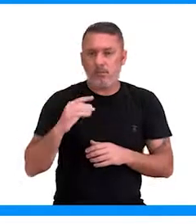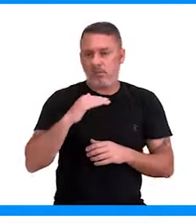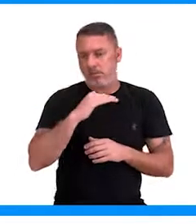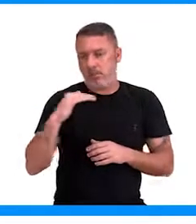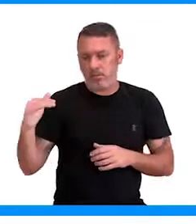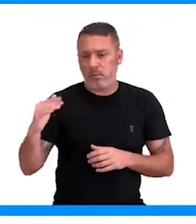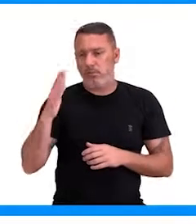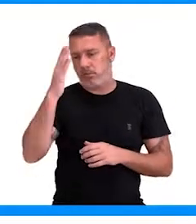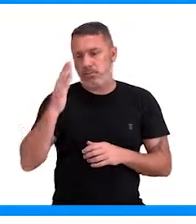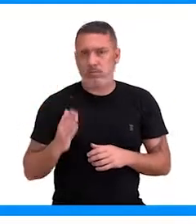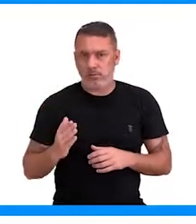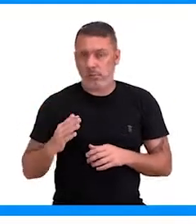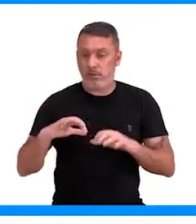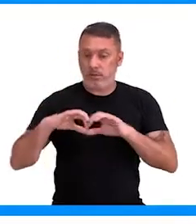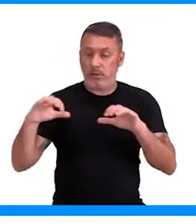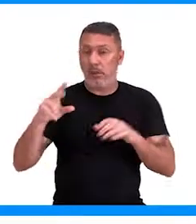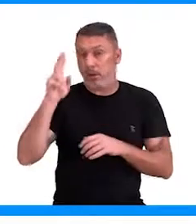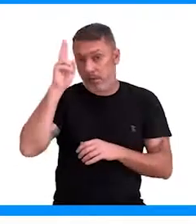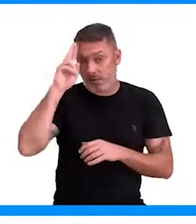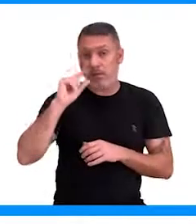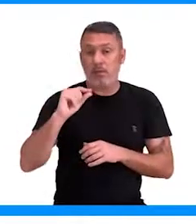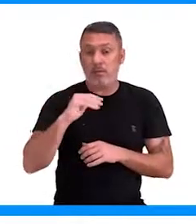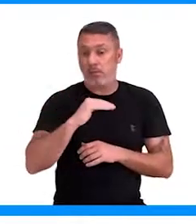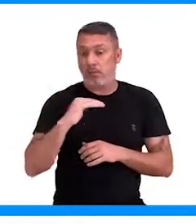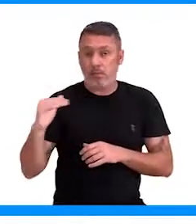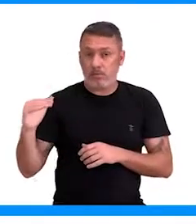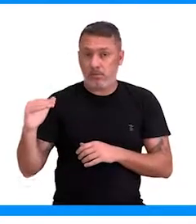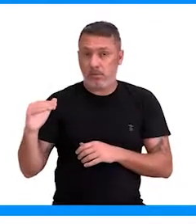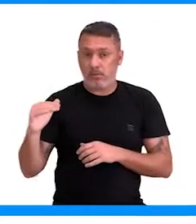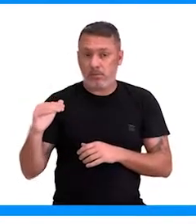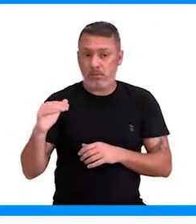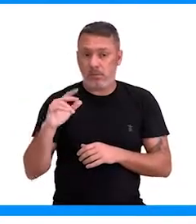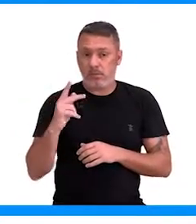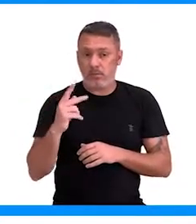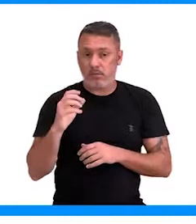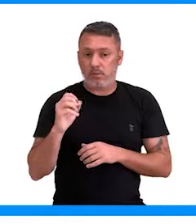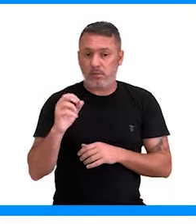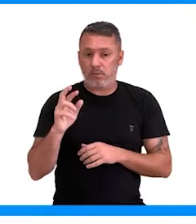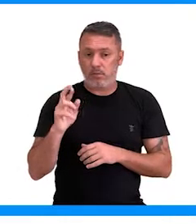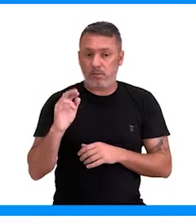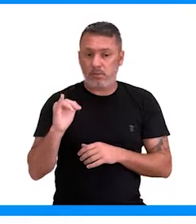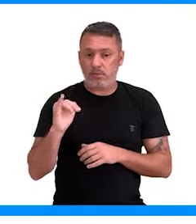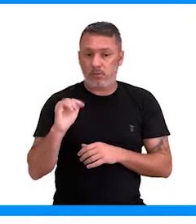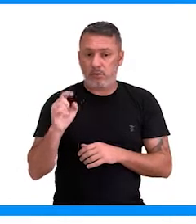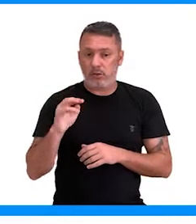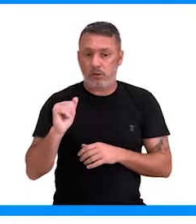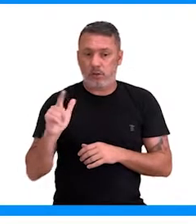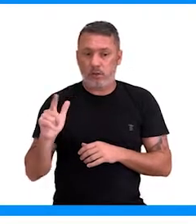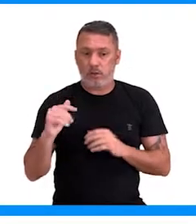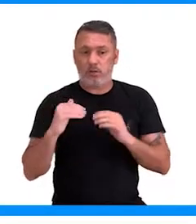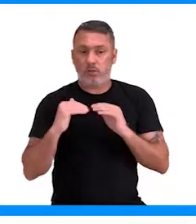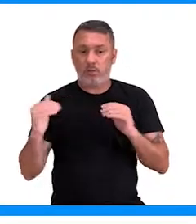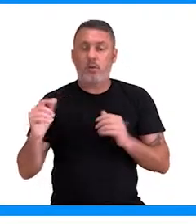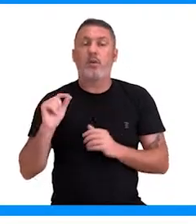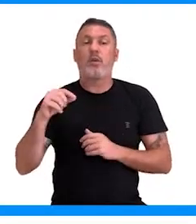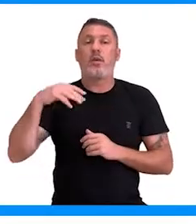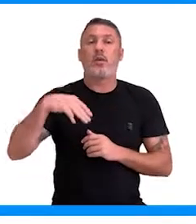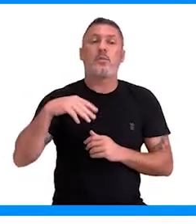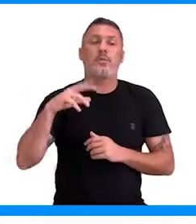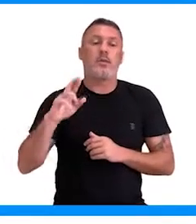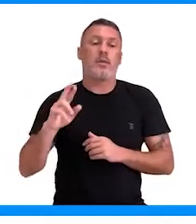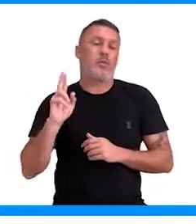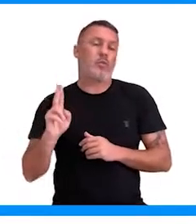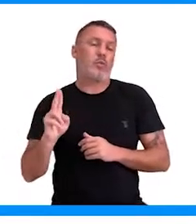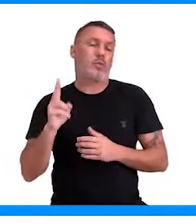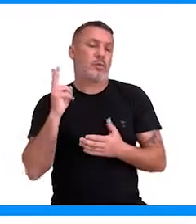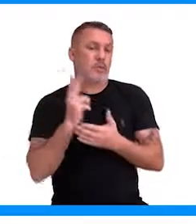e vertical. Lembrando que na horizontal você tem MRU, velocidade constante, então